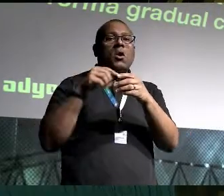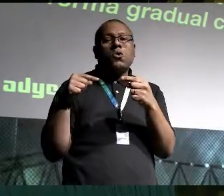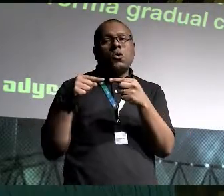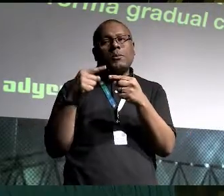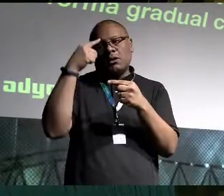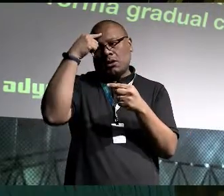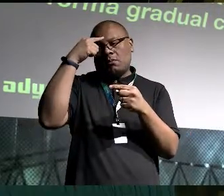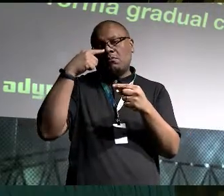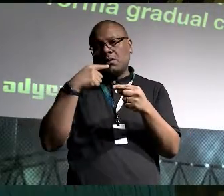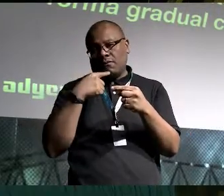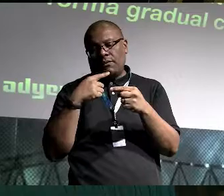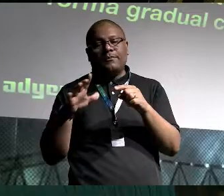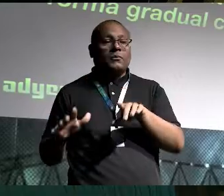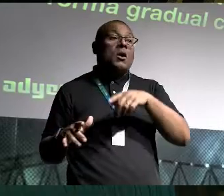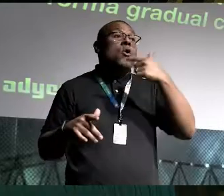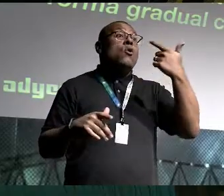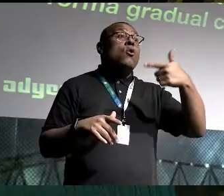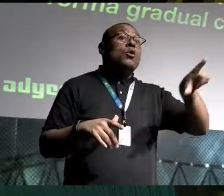para eles,